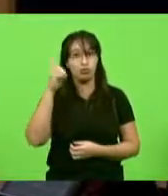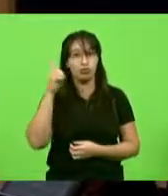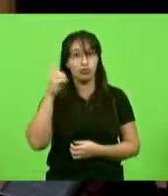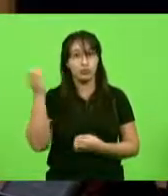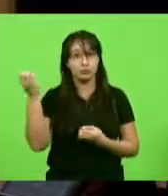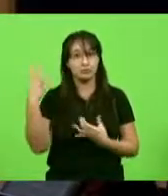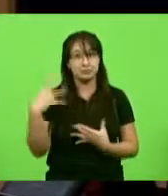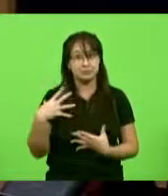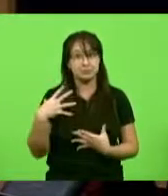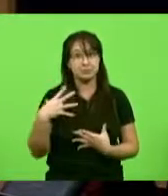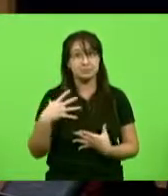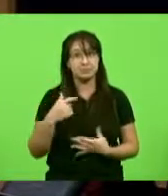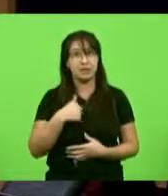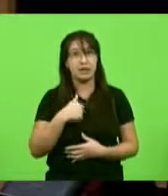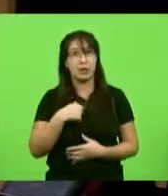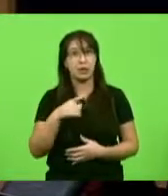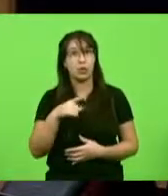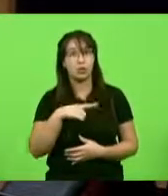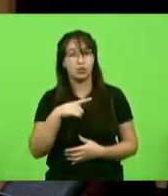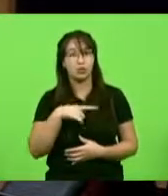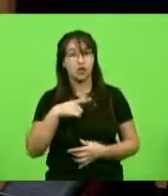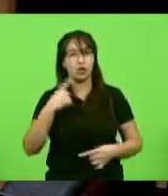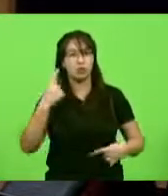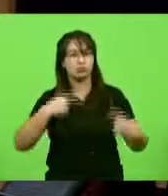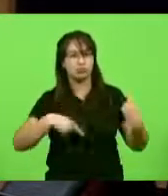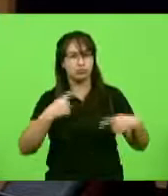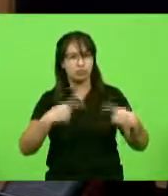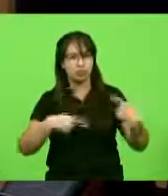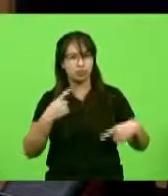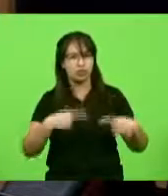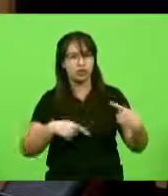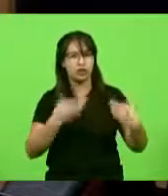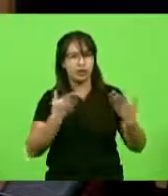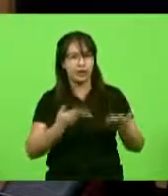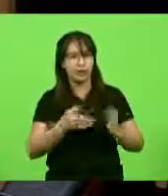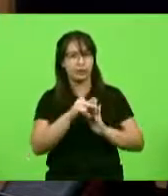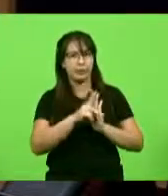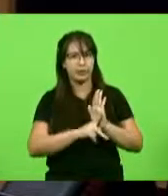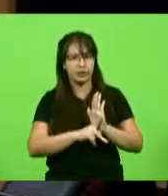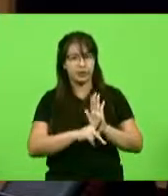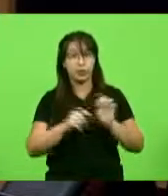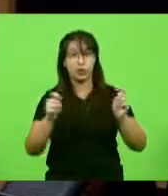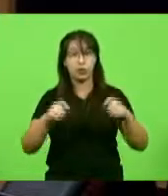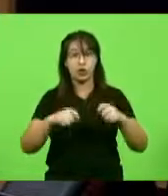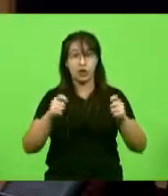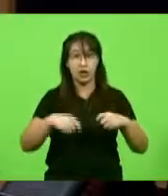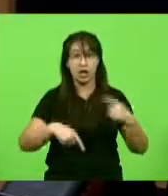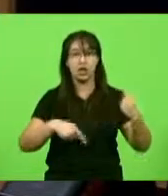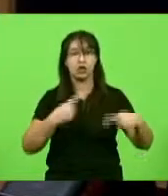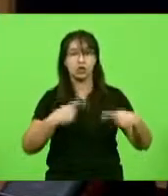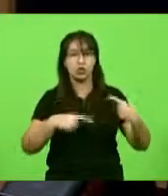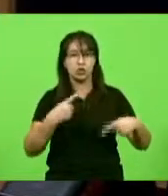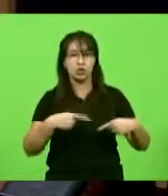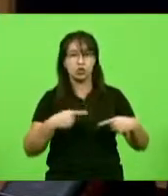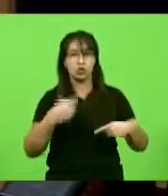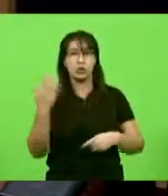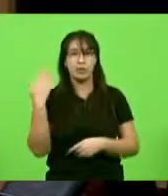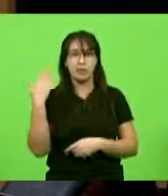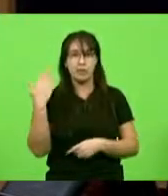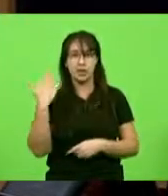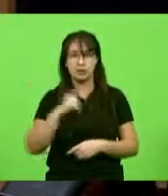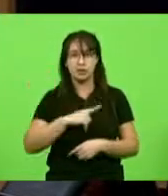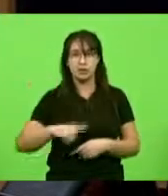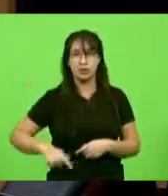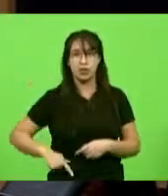eu tenho discutido muito esse projeto e tive a oportunidade de discutir com o ex-governador Espiridião Amin, que